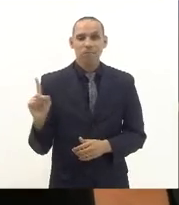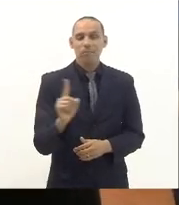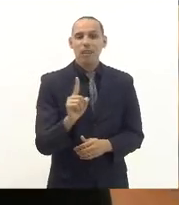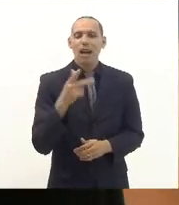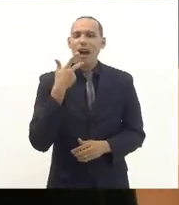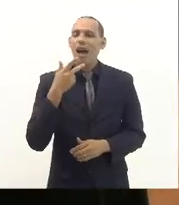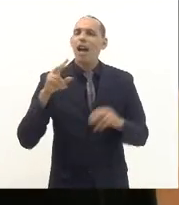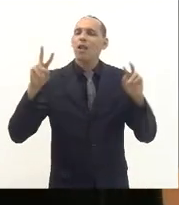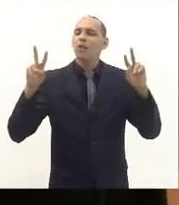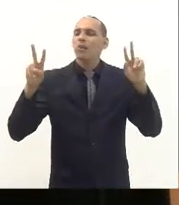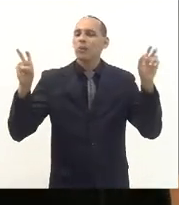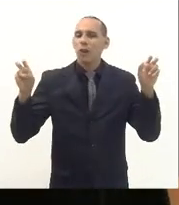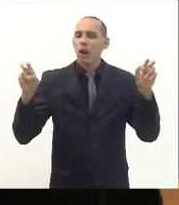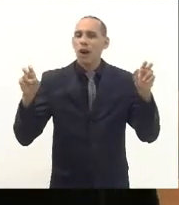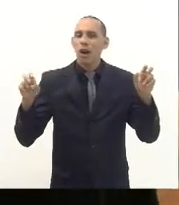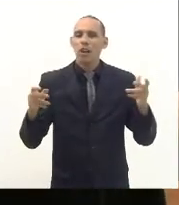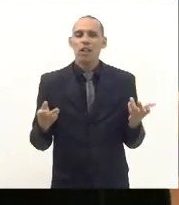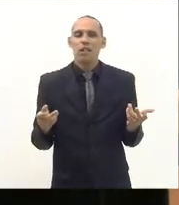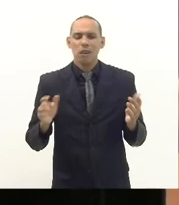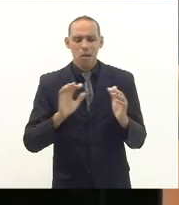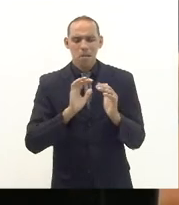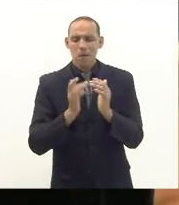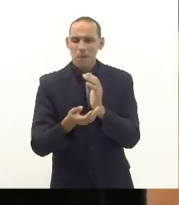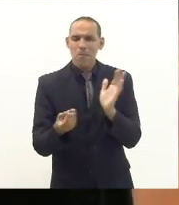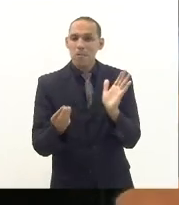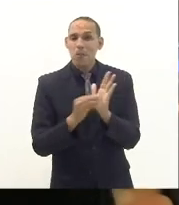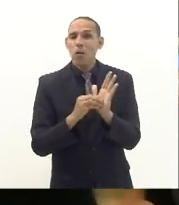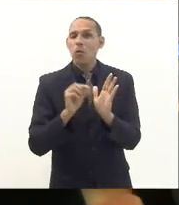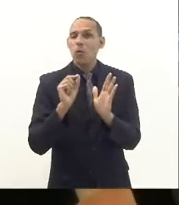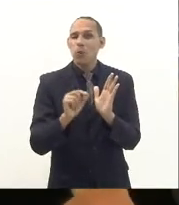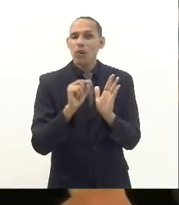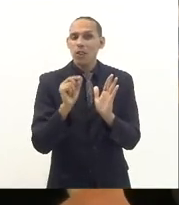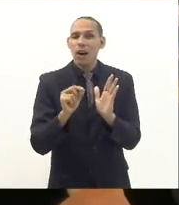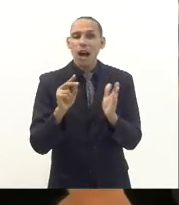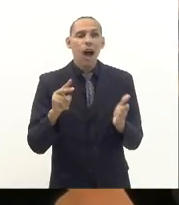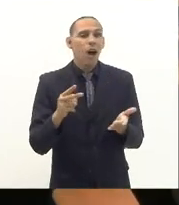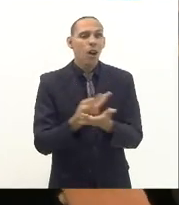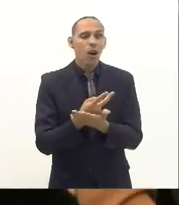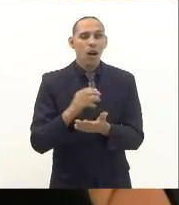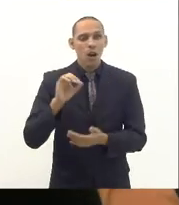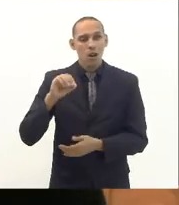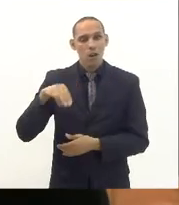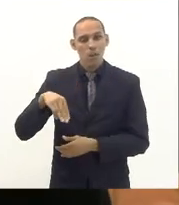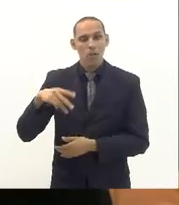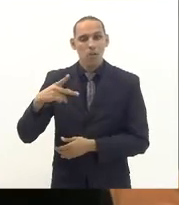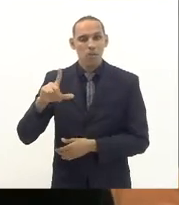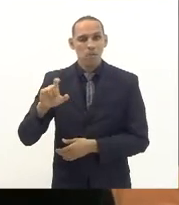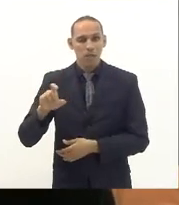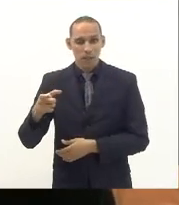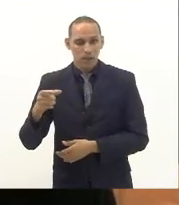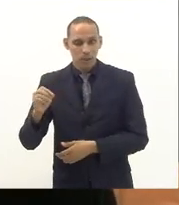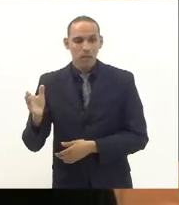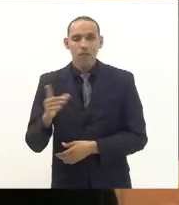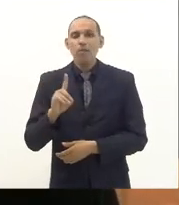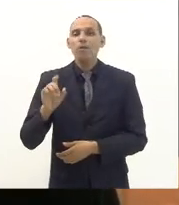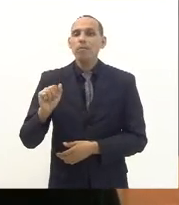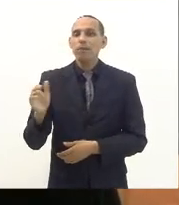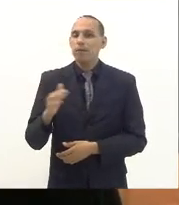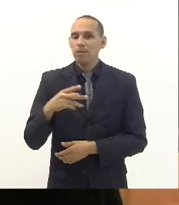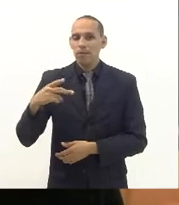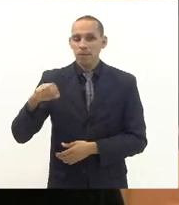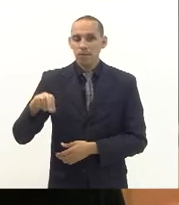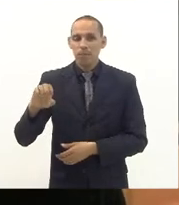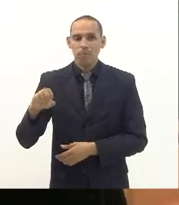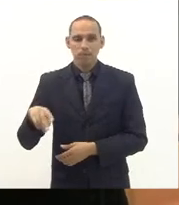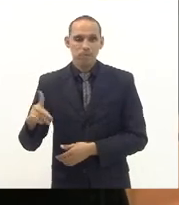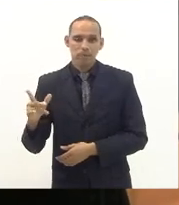comentado aqui hoje comentado muito nas redes sociais sobre o que o ovo e no Complexo da Penha nós sabemos perfeitamente